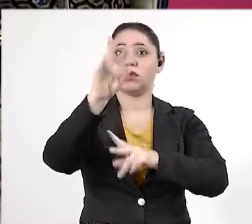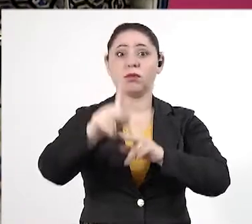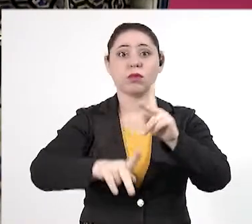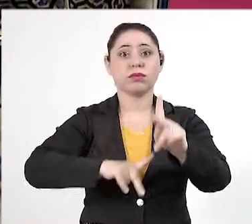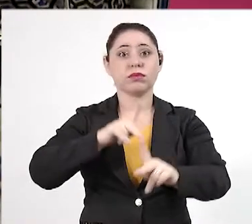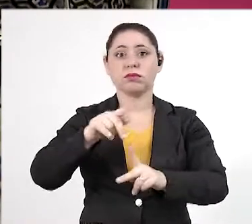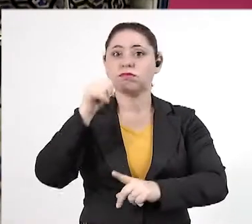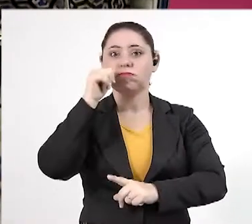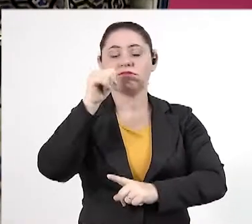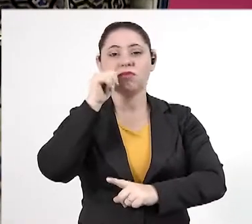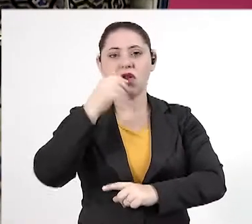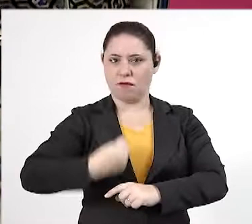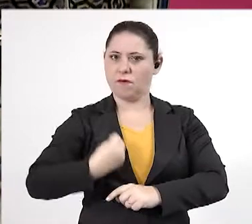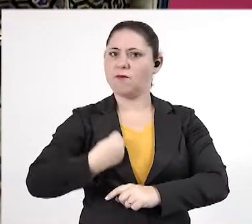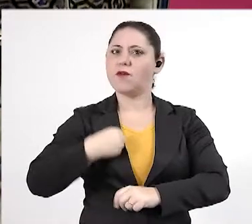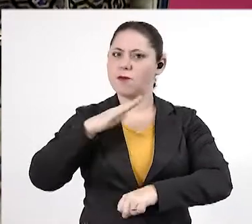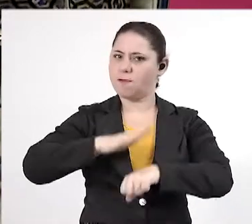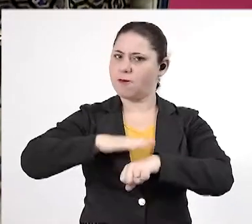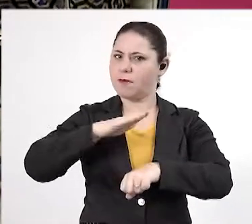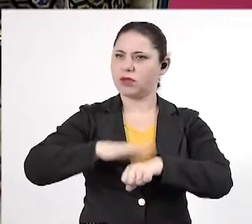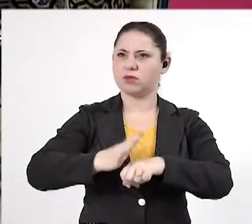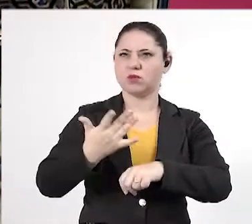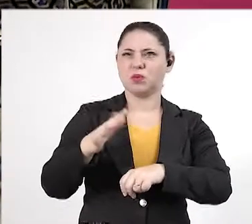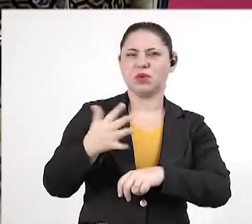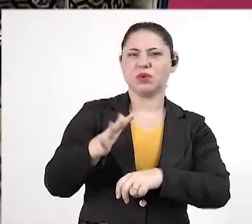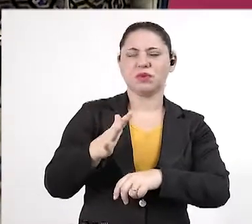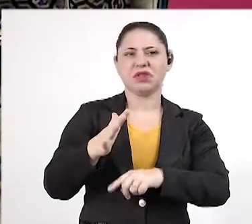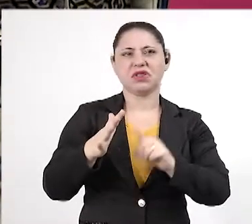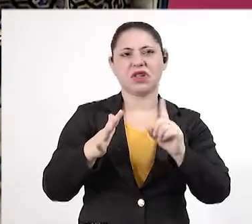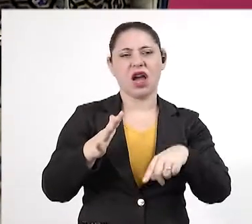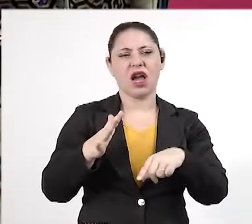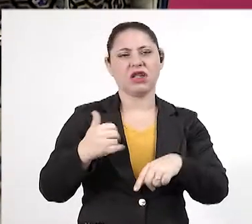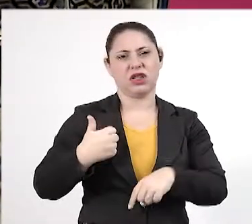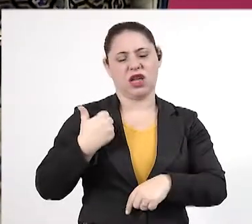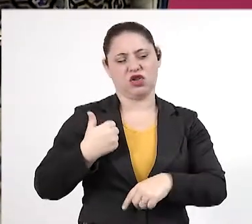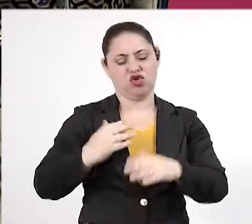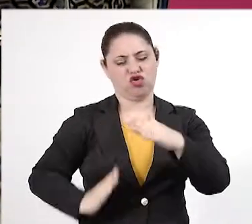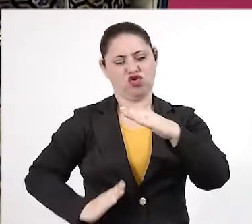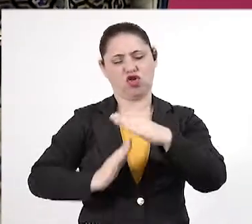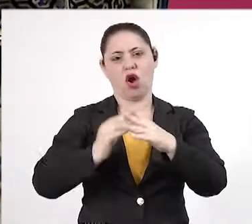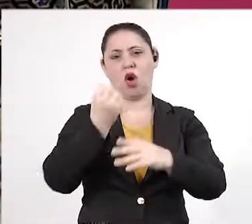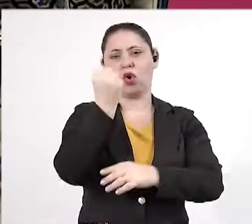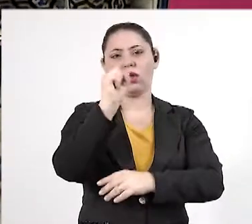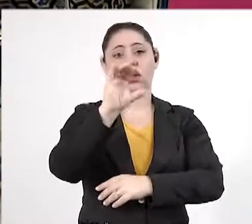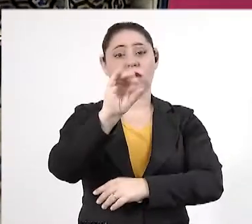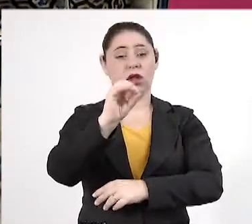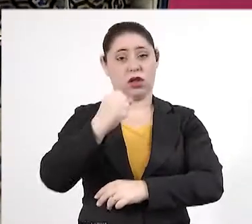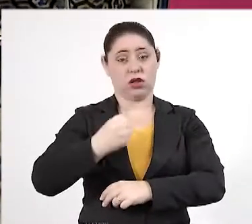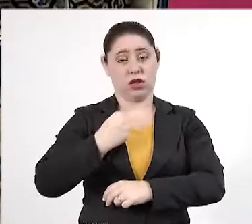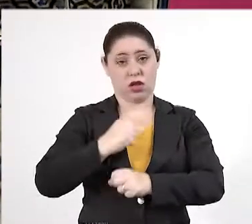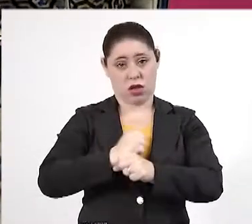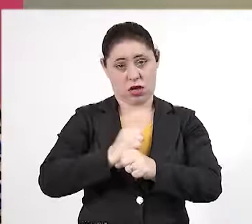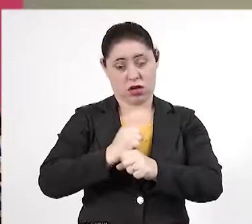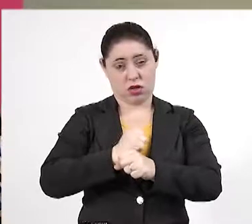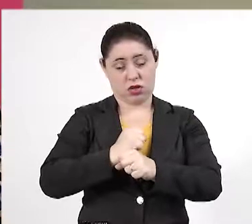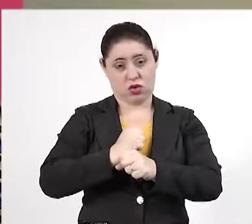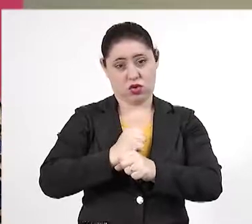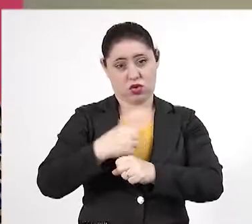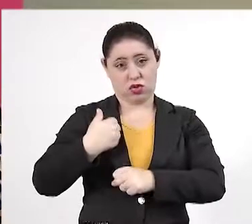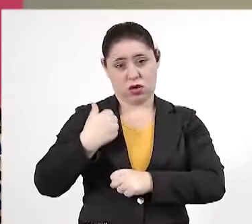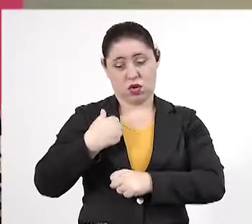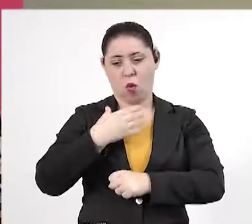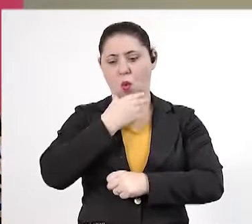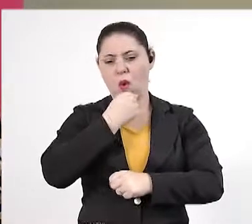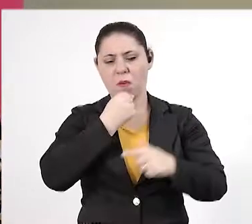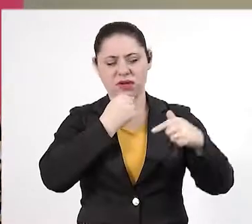população. Elas vivem mais, a média da faixa etária chega a 80 anos, o homem chega